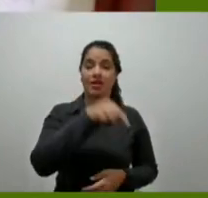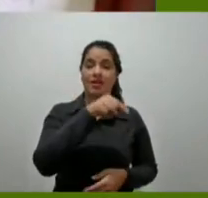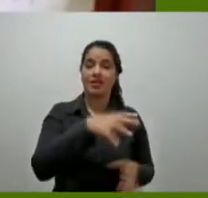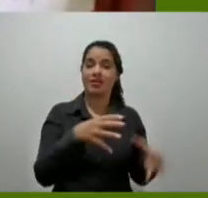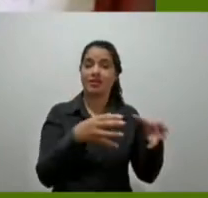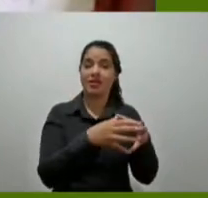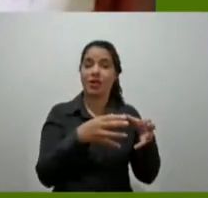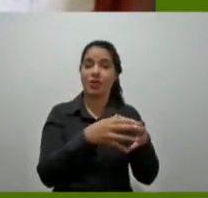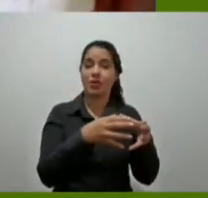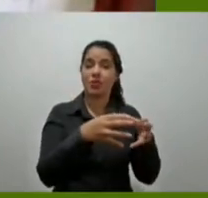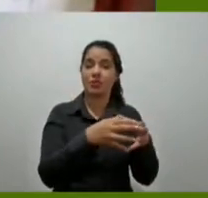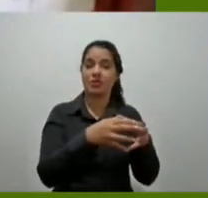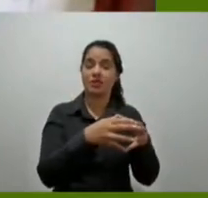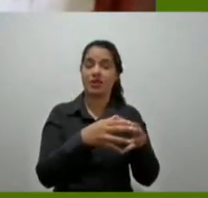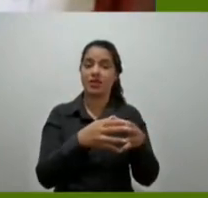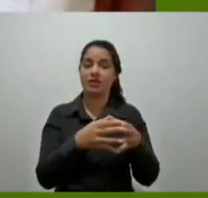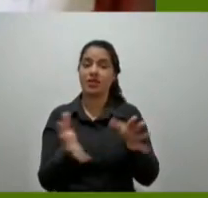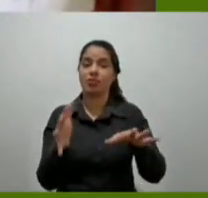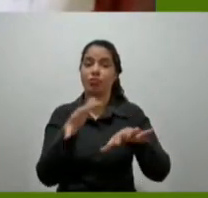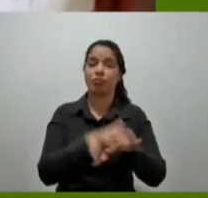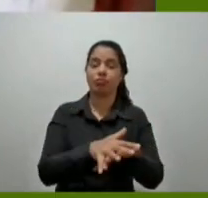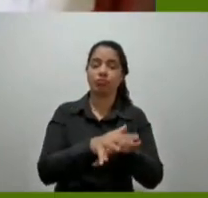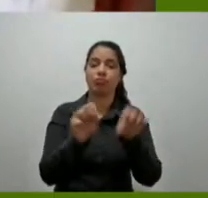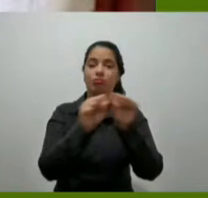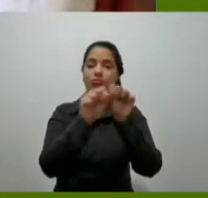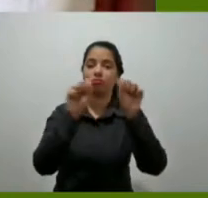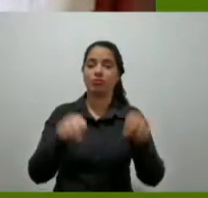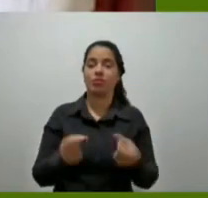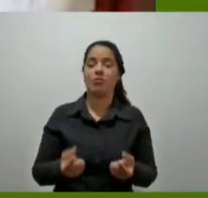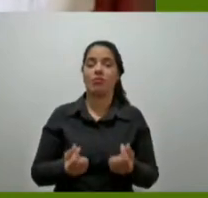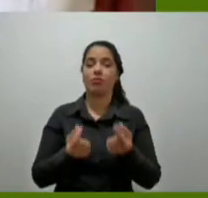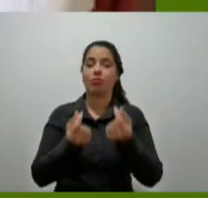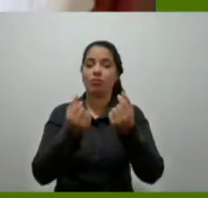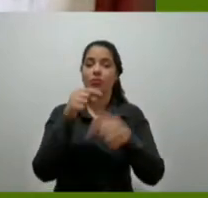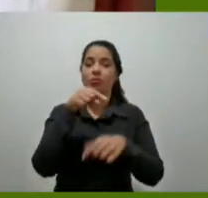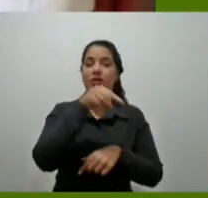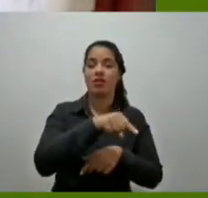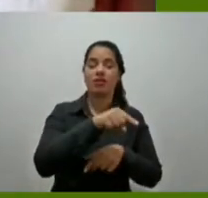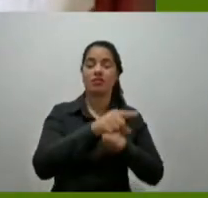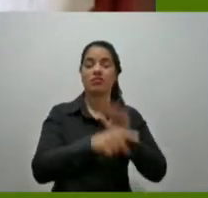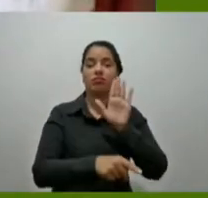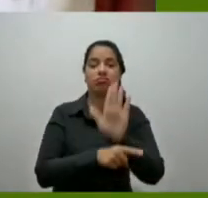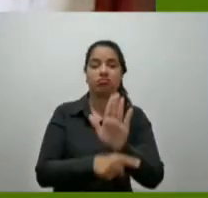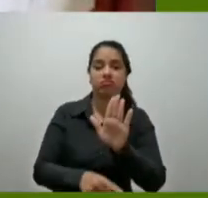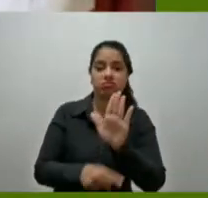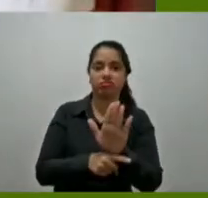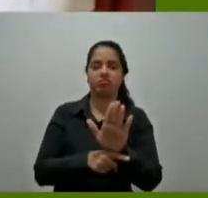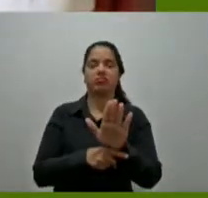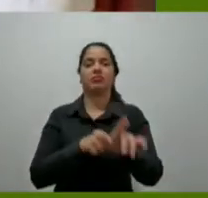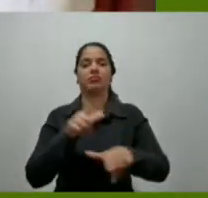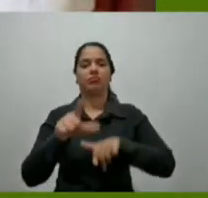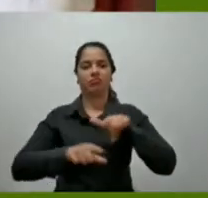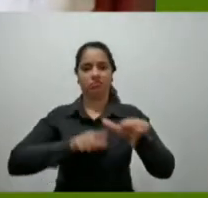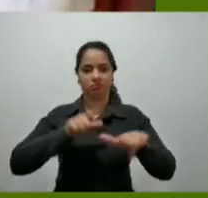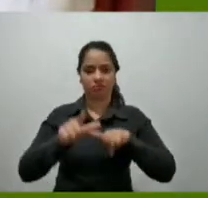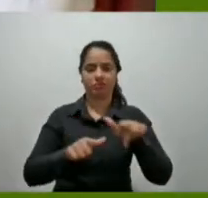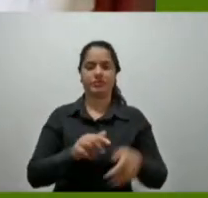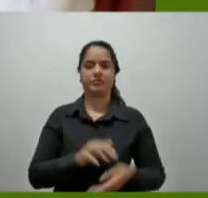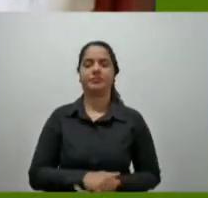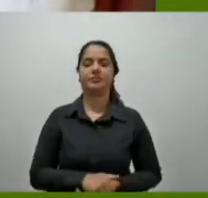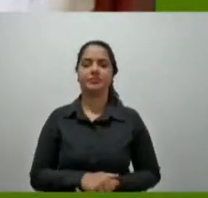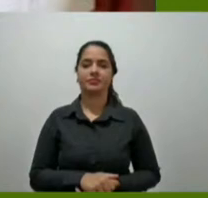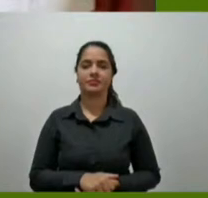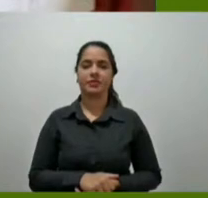econômico planetário. Então, isso é possível. E nós estamos trabalhando com uma